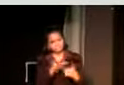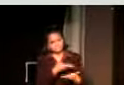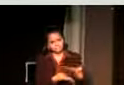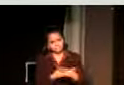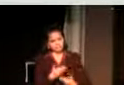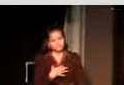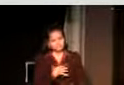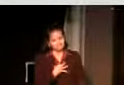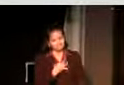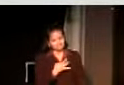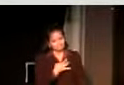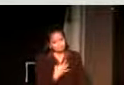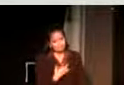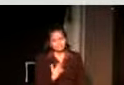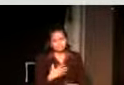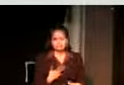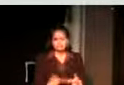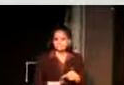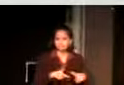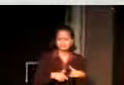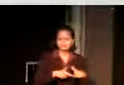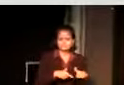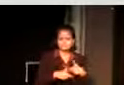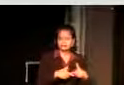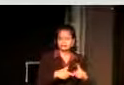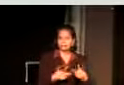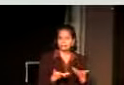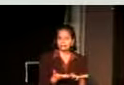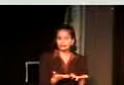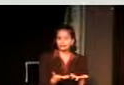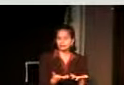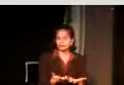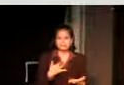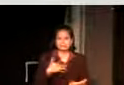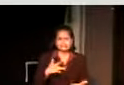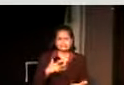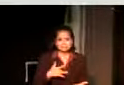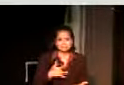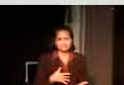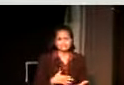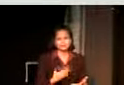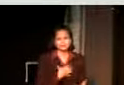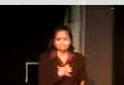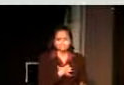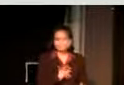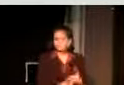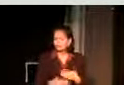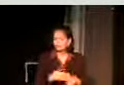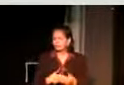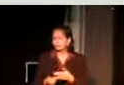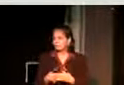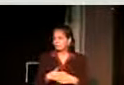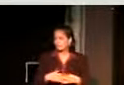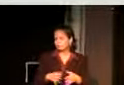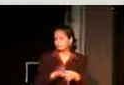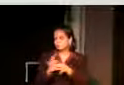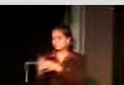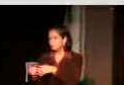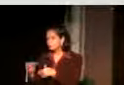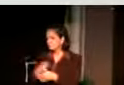e empatia com a pessoa em volta por miséria pessoal em qualquer âmbito da